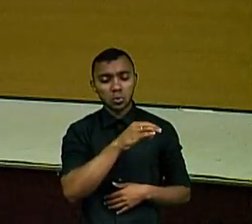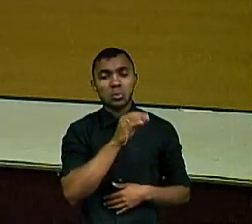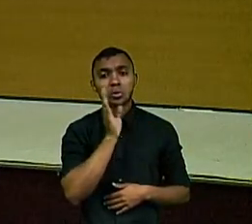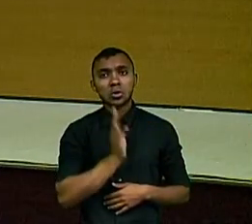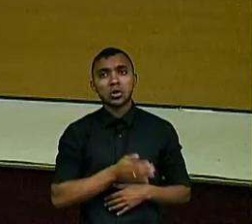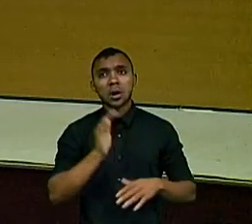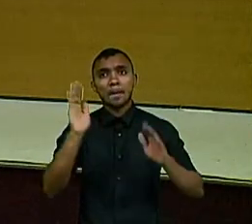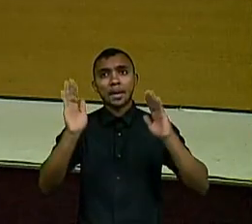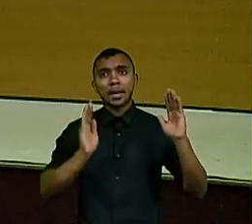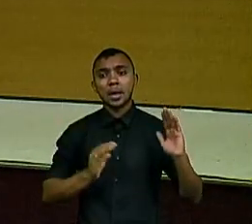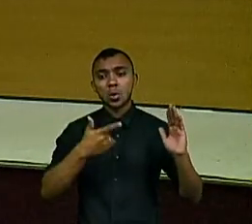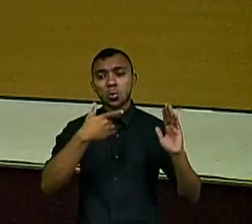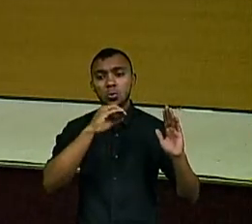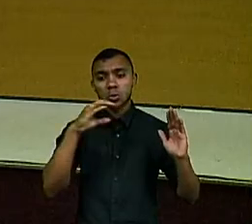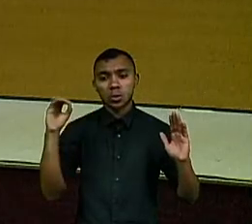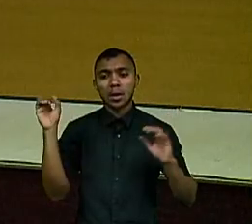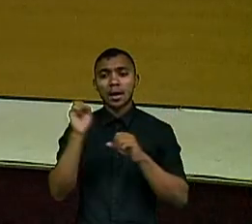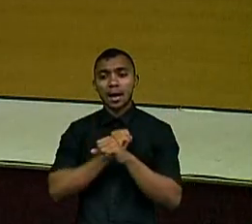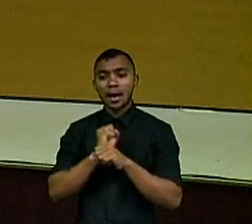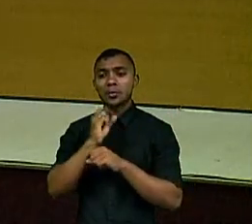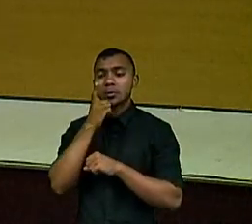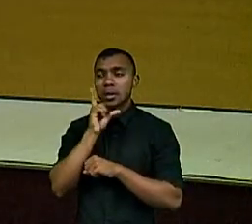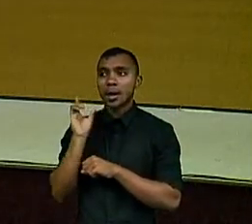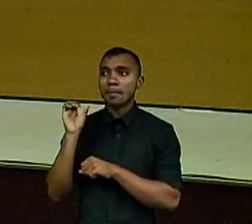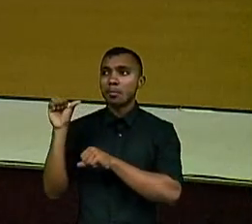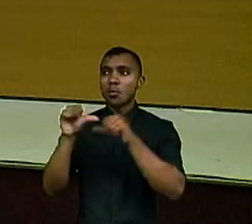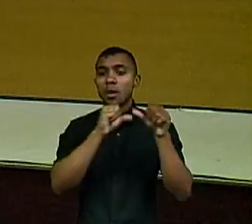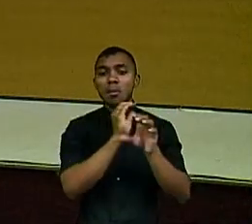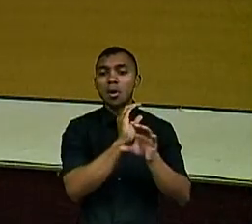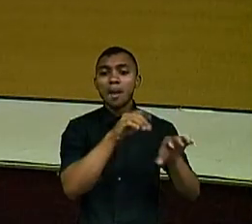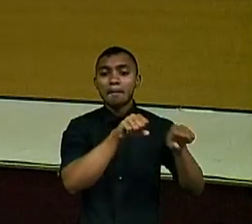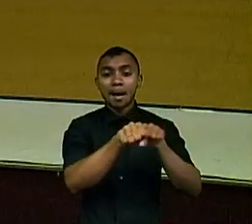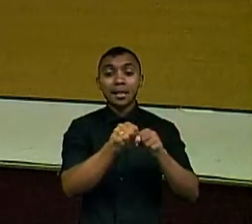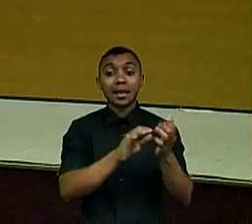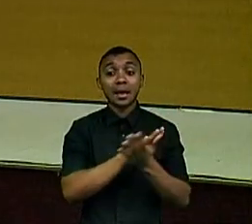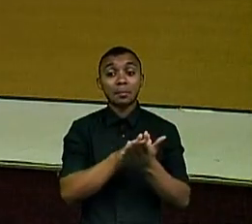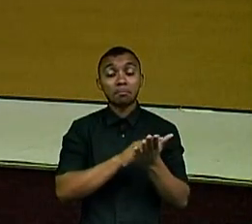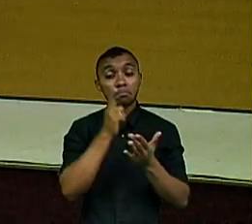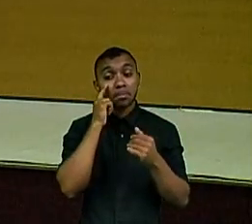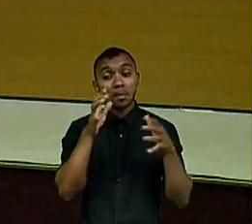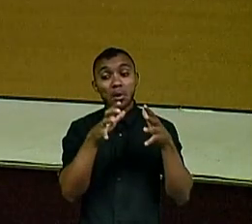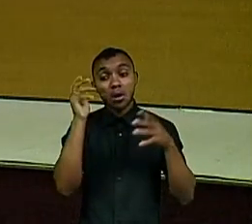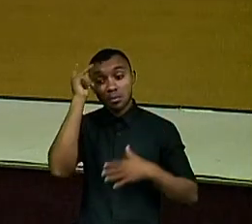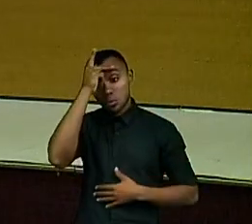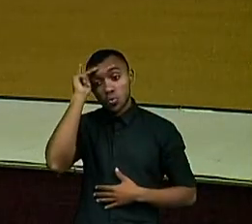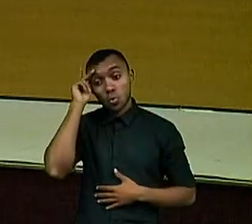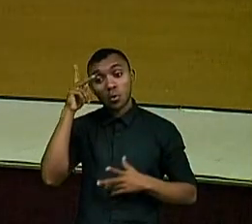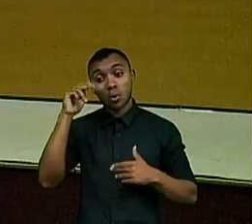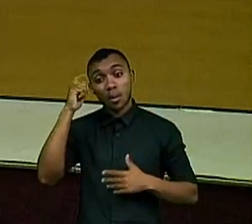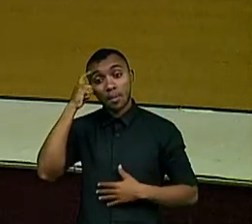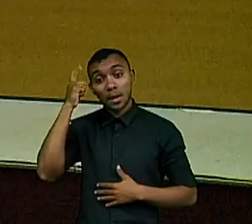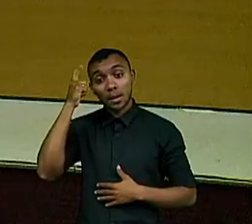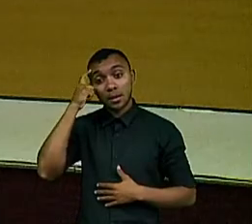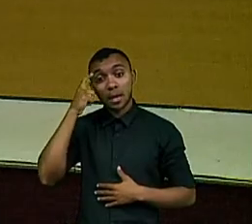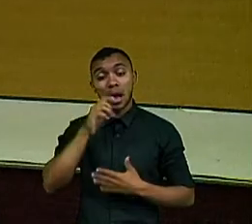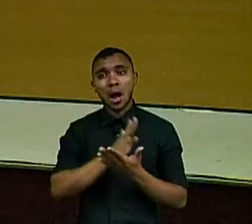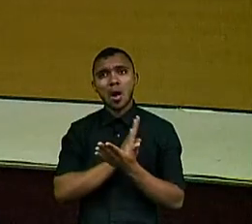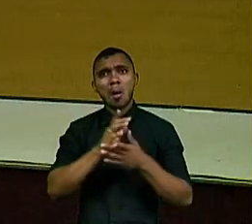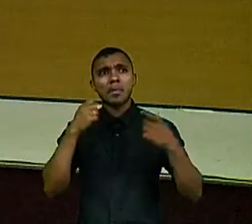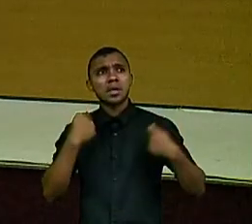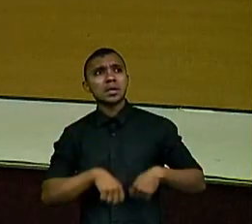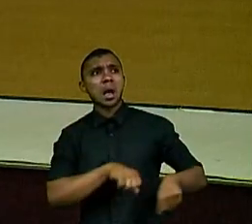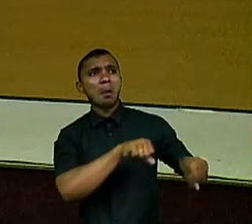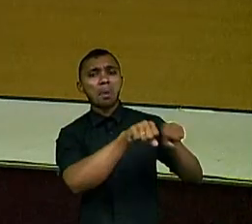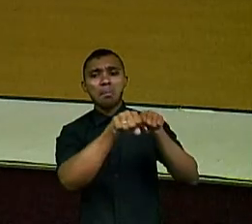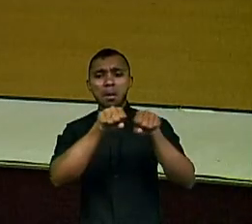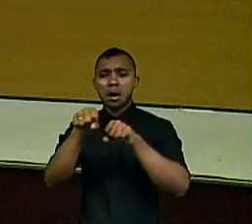votar Já podemos mudar sem matar ninguém pelo menos a maioria das pessoas civilizadas pensa assim tem gente que pensa que ainda Precisa matar os outros quando